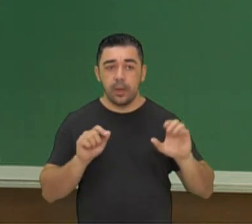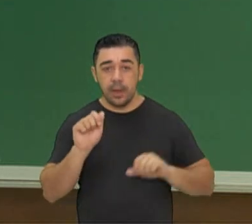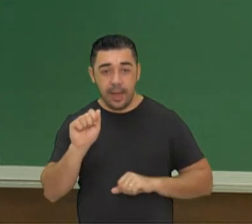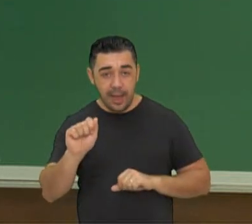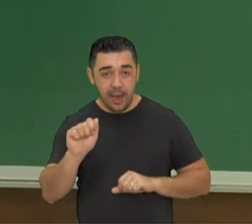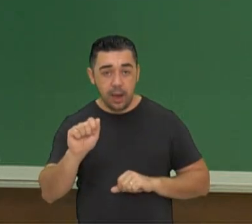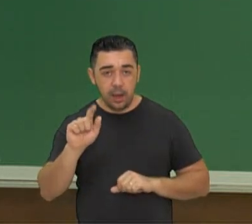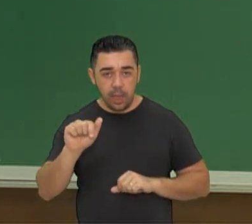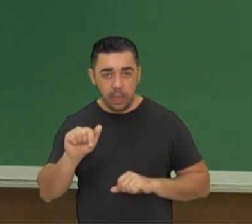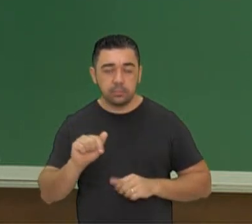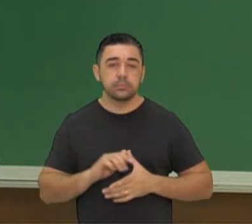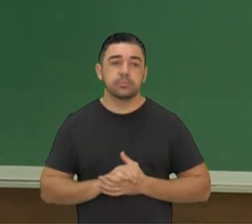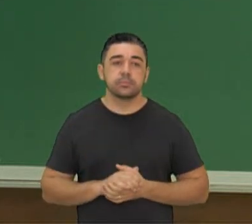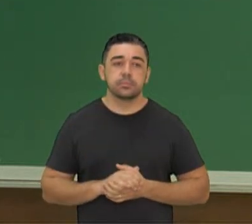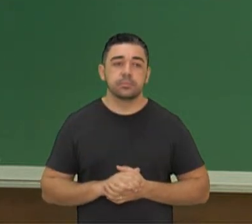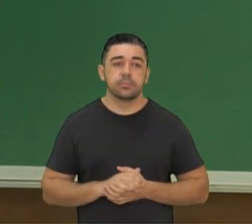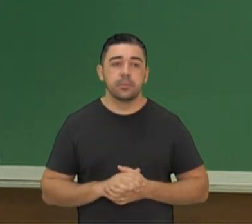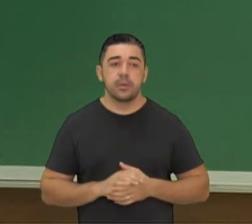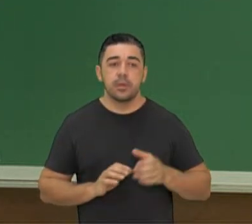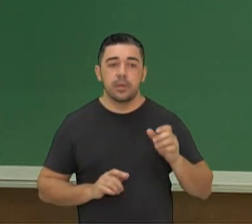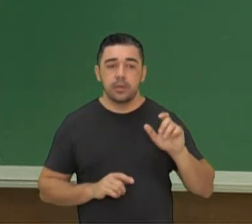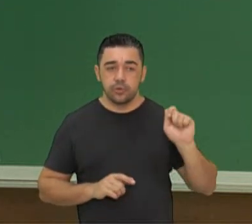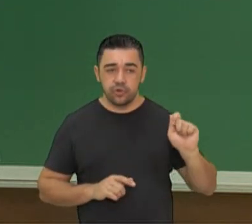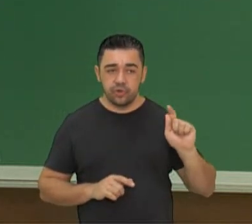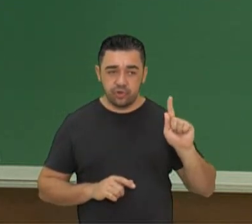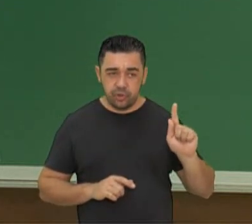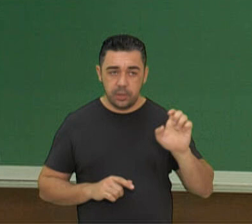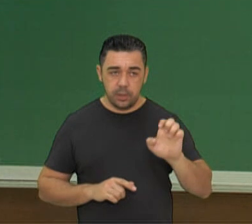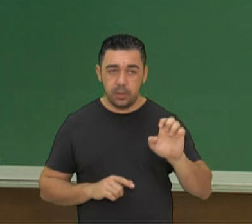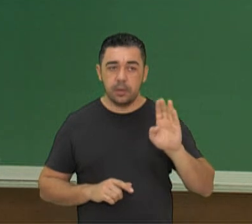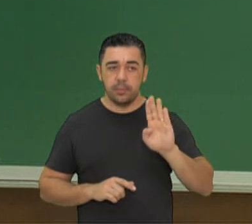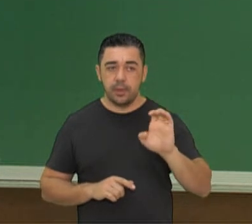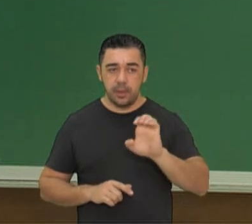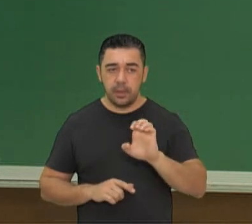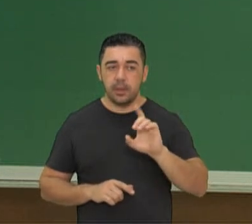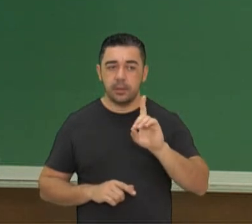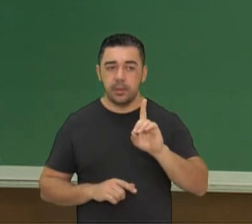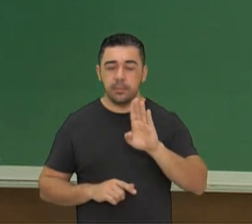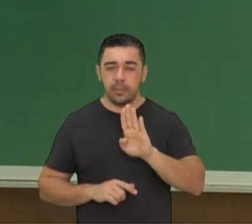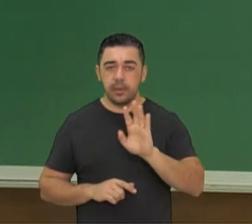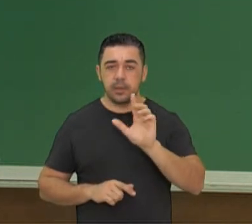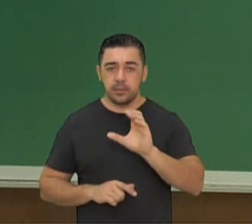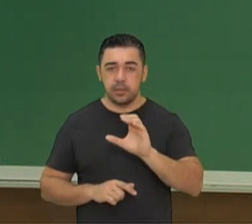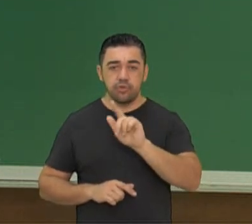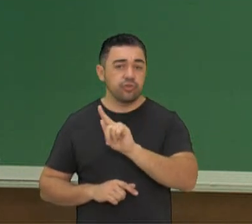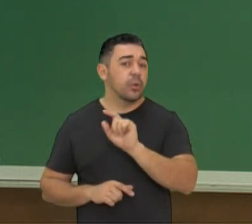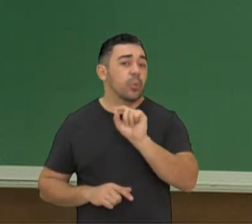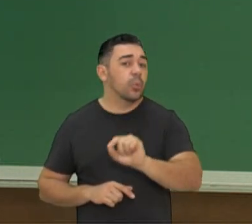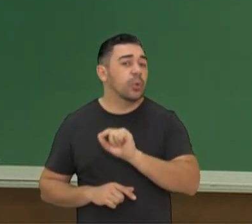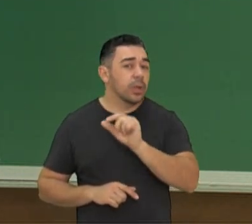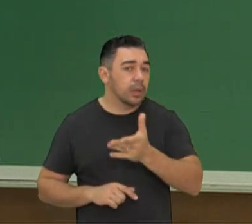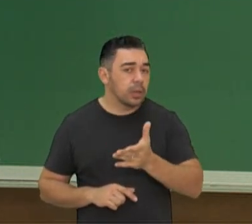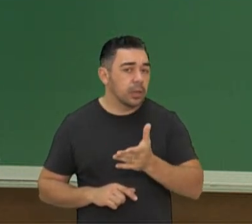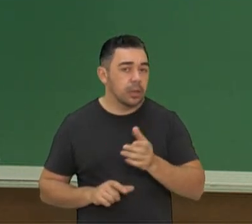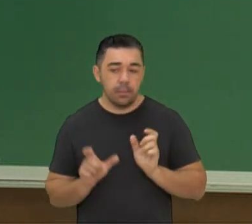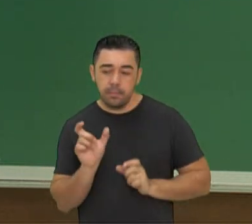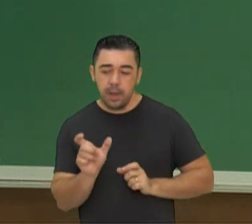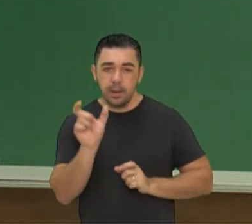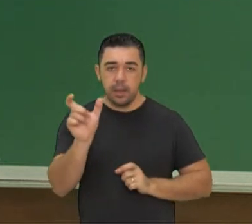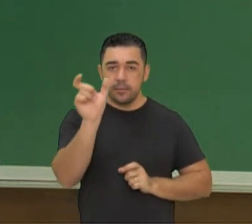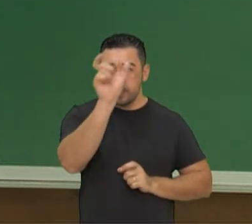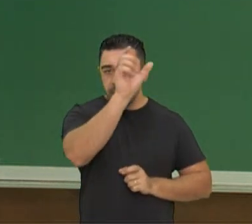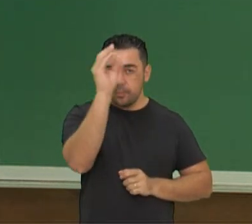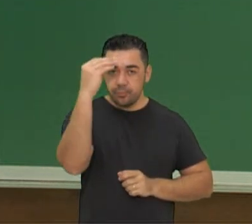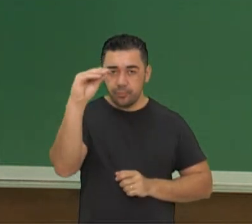são... E os segmentos GE, BE, DB e CG são o quê? Tá?